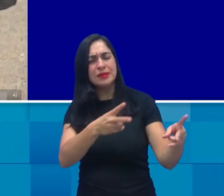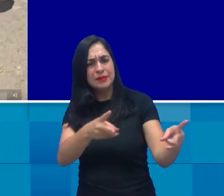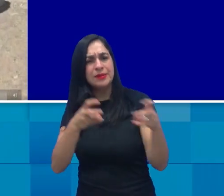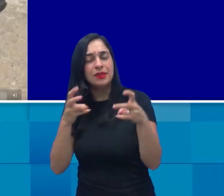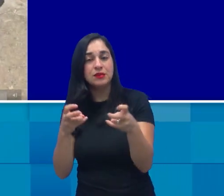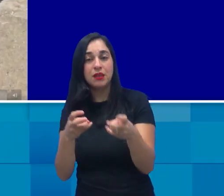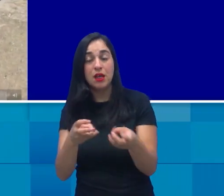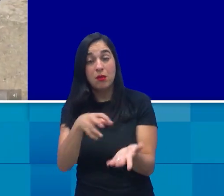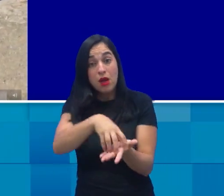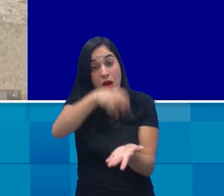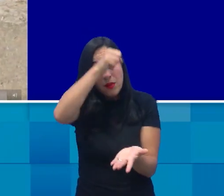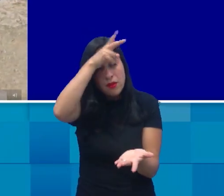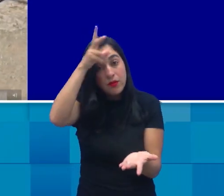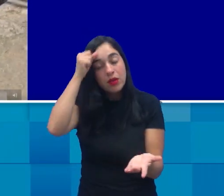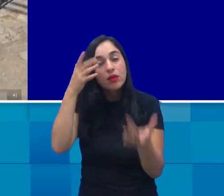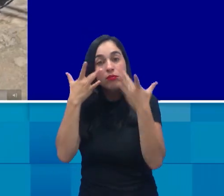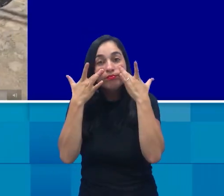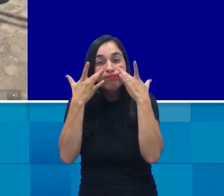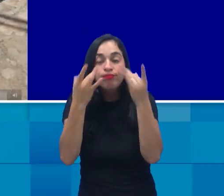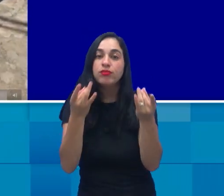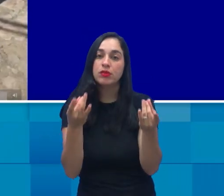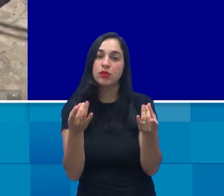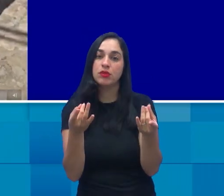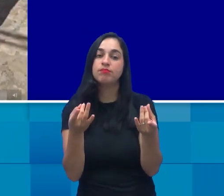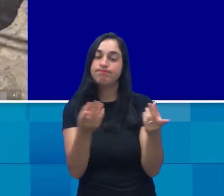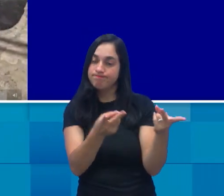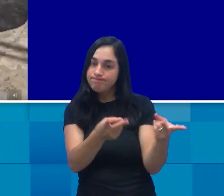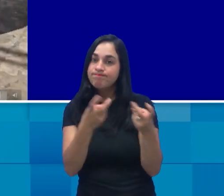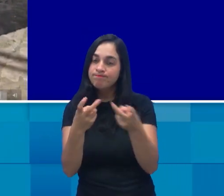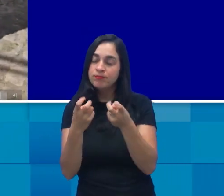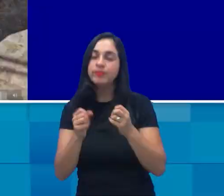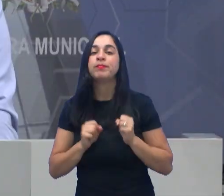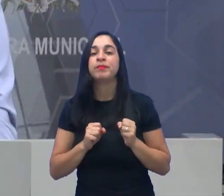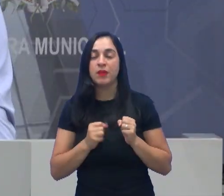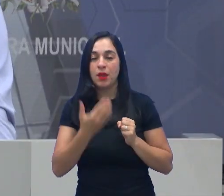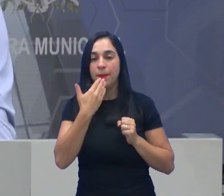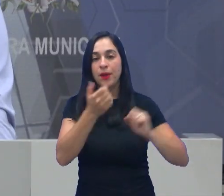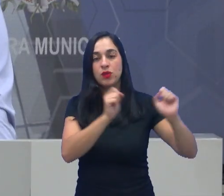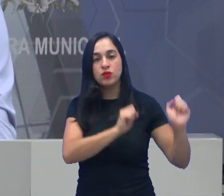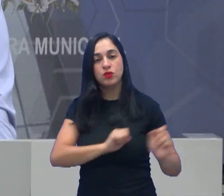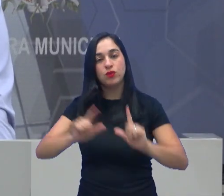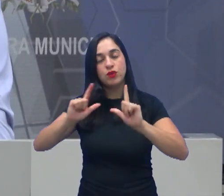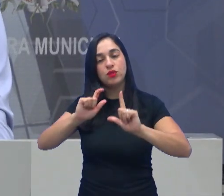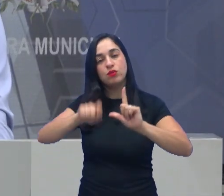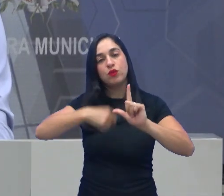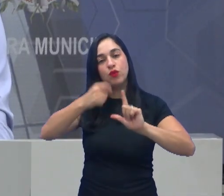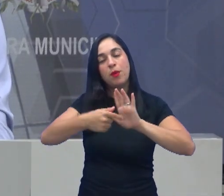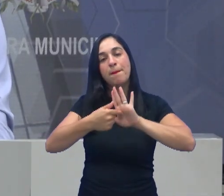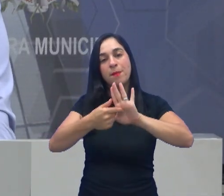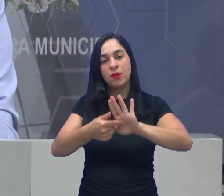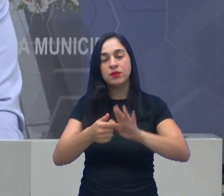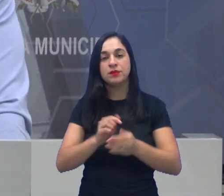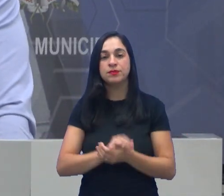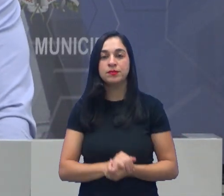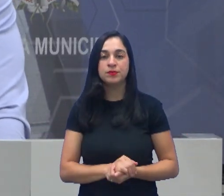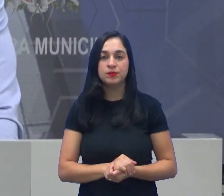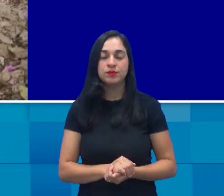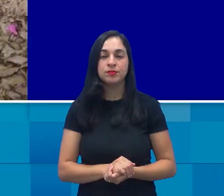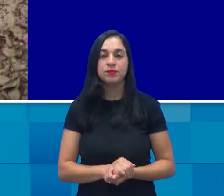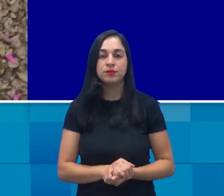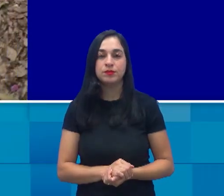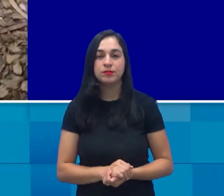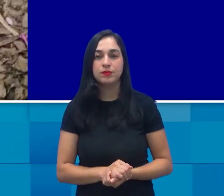prefeitura. Eu vou pedir para colocar o próximo vídeo e depois do vídeo eu vou comentar. Por favor. Areia